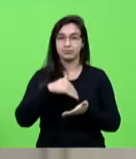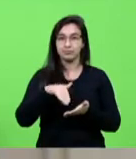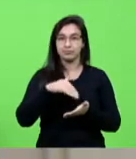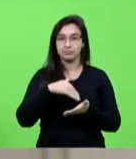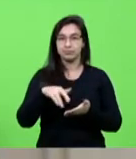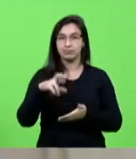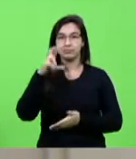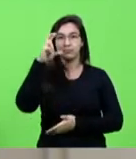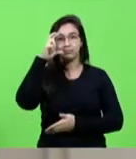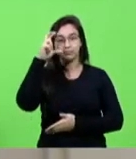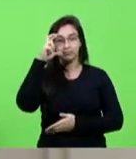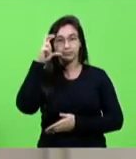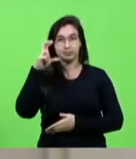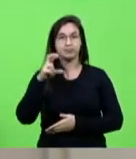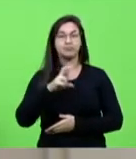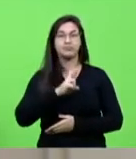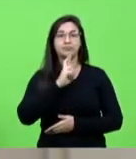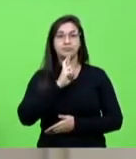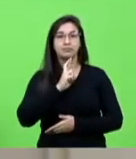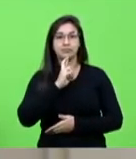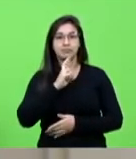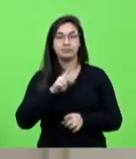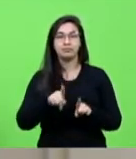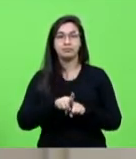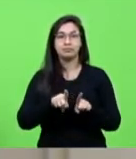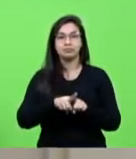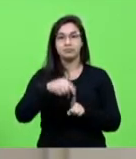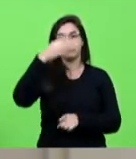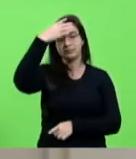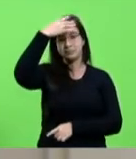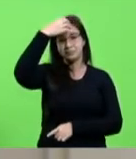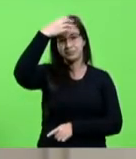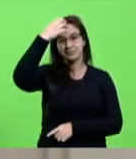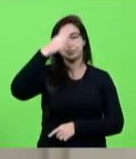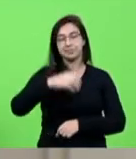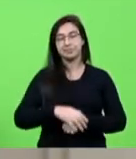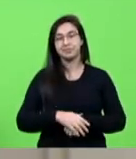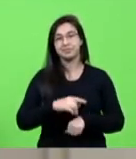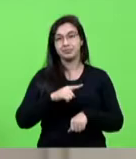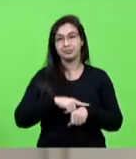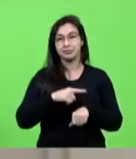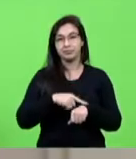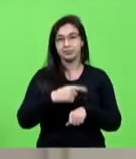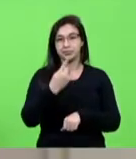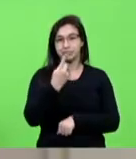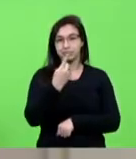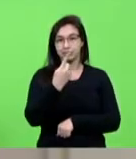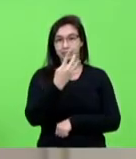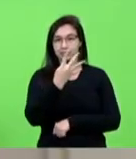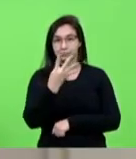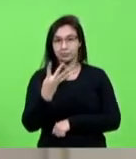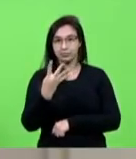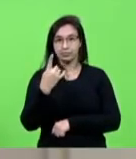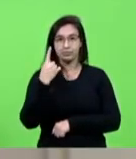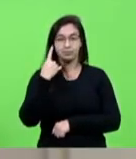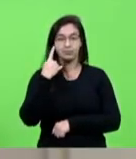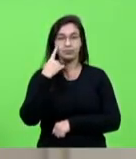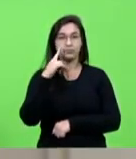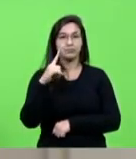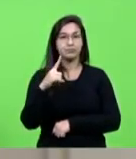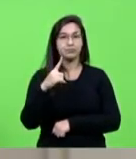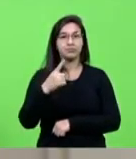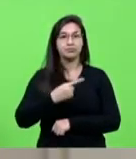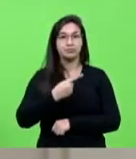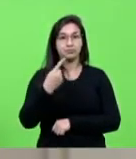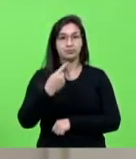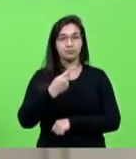Ricardo Alba, Rodrigo Minotto e Ismael dos Santos. Às 14 horas do dia 1º do mês de junho de 2021,